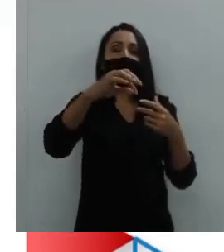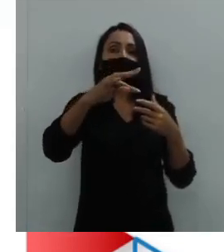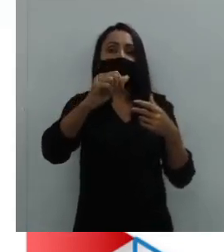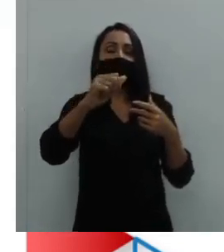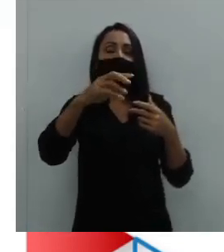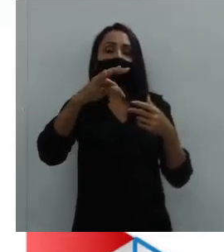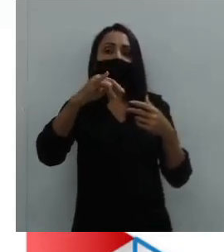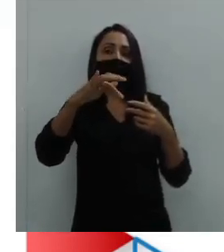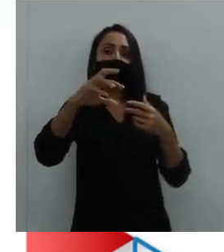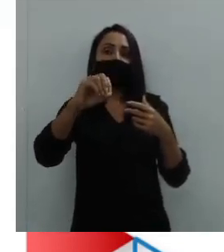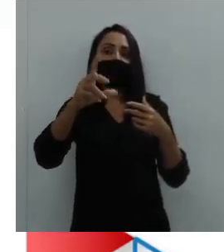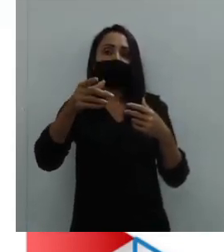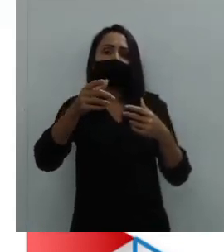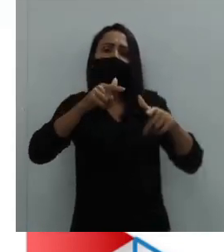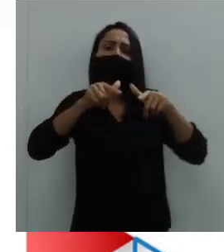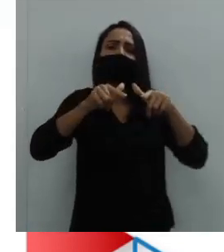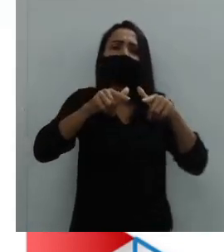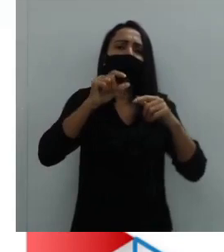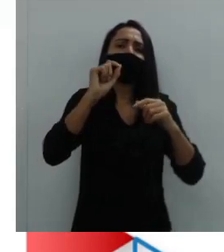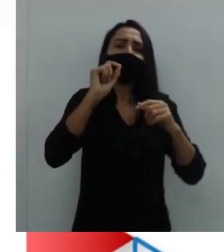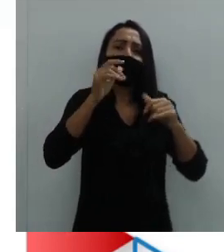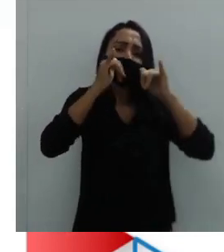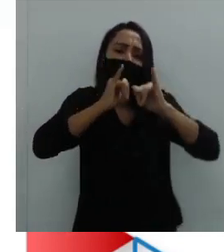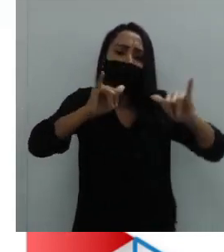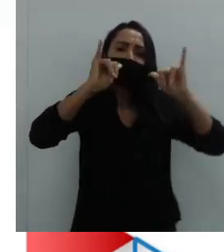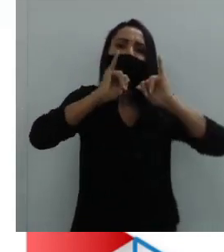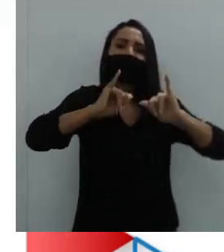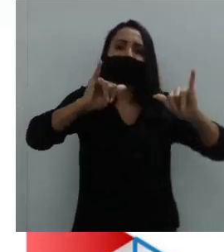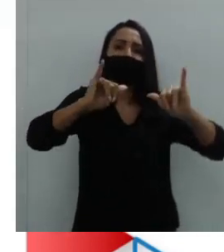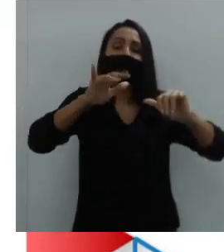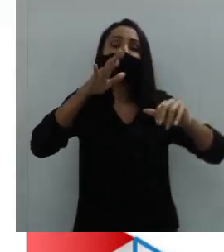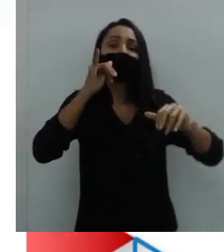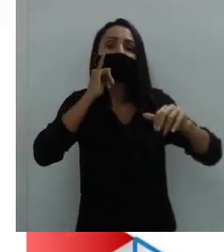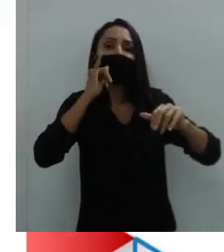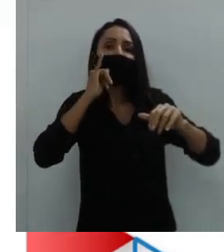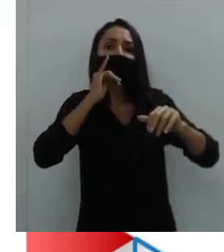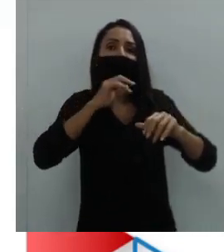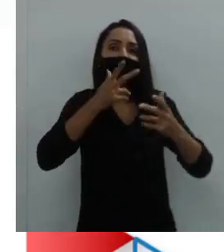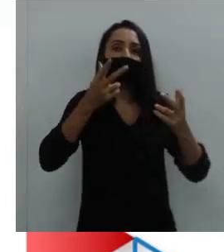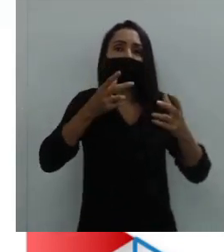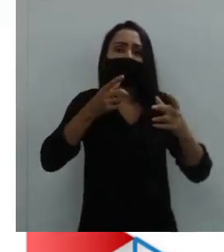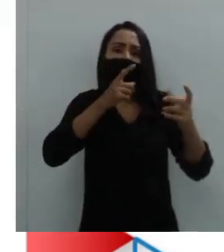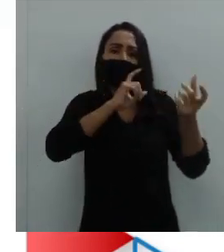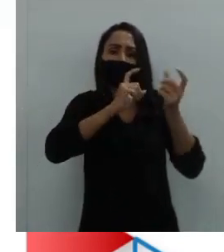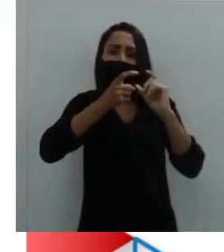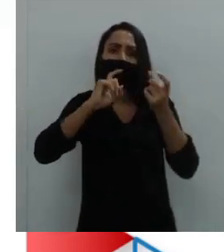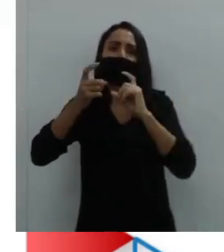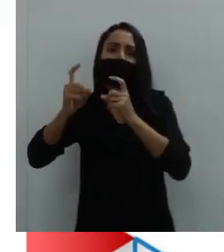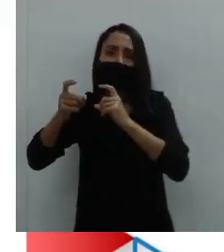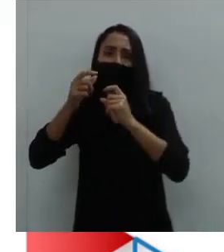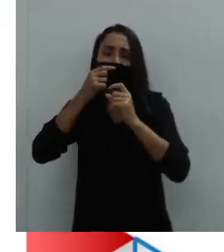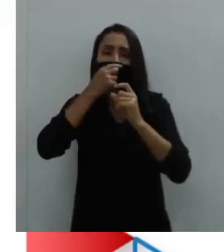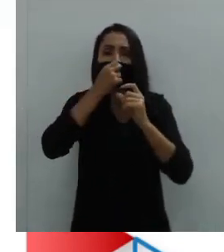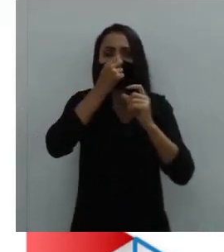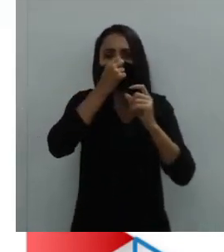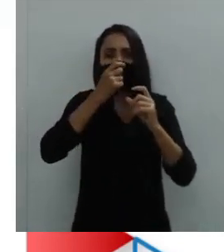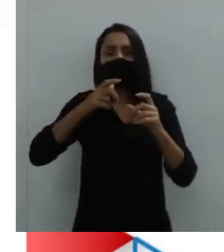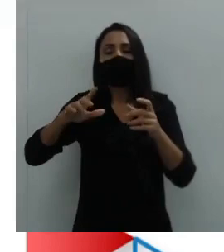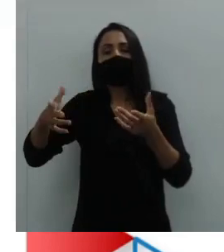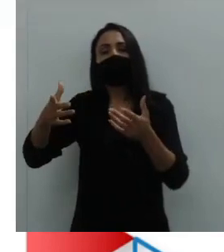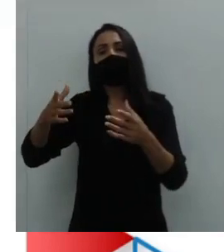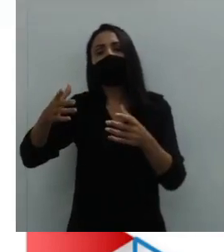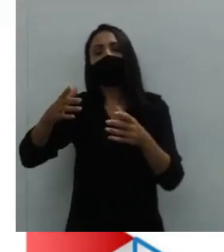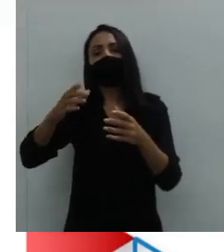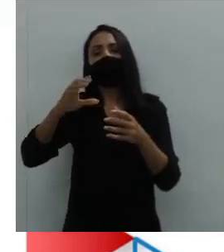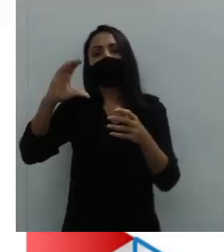serão aqueles que vão trabalhar o quê? A informação. Um exemplo é um júri, um debate. E um texto oral conotativo,